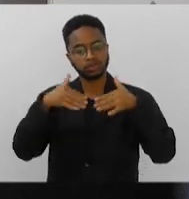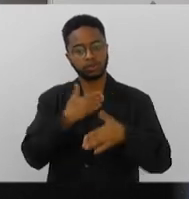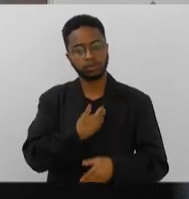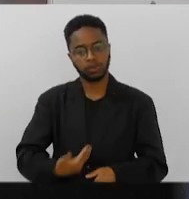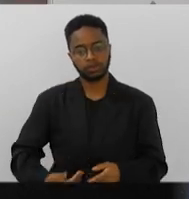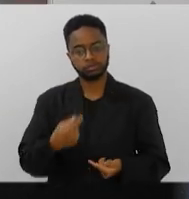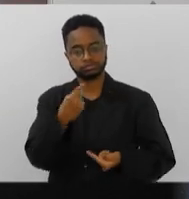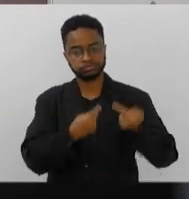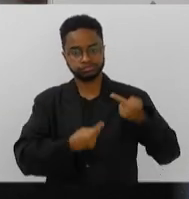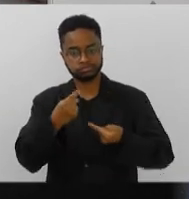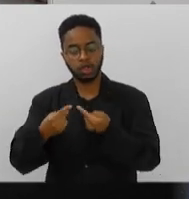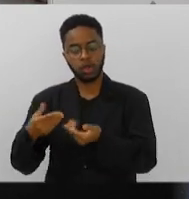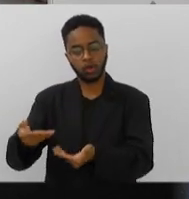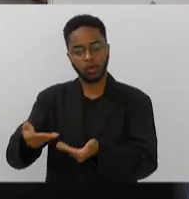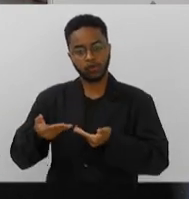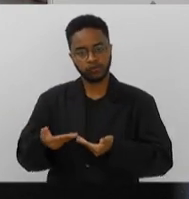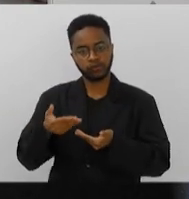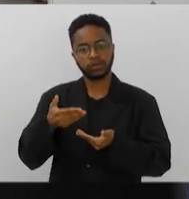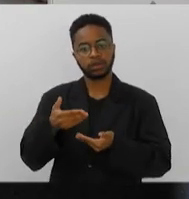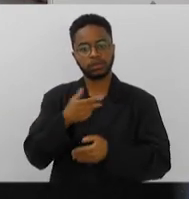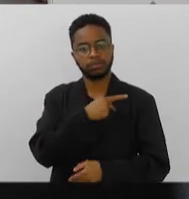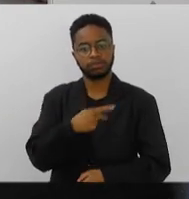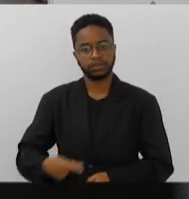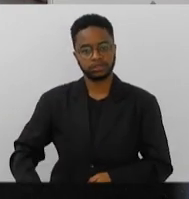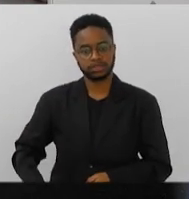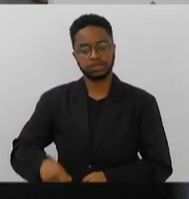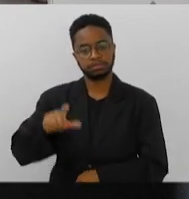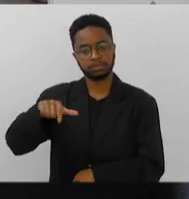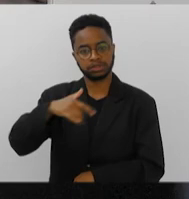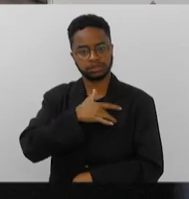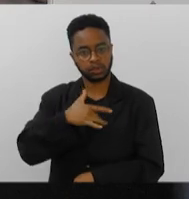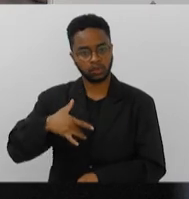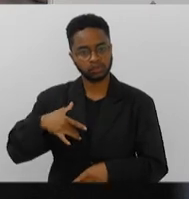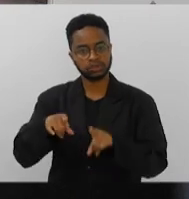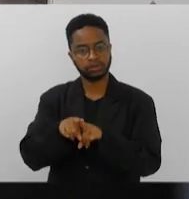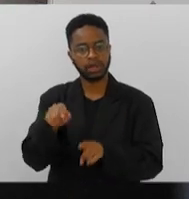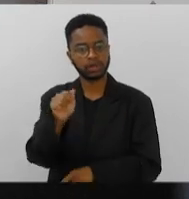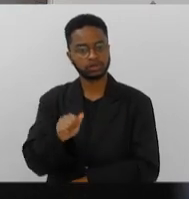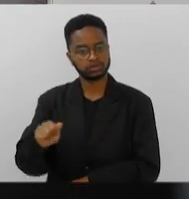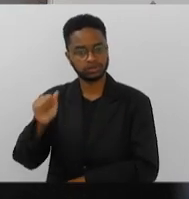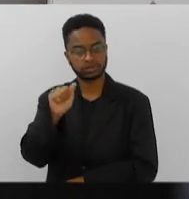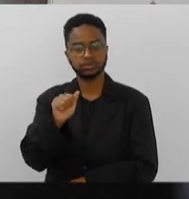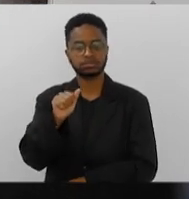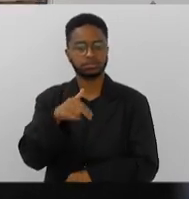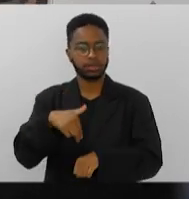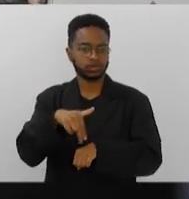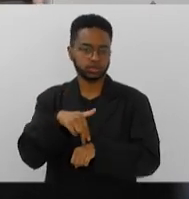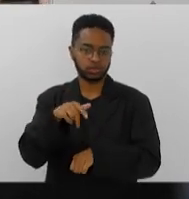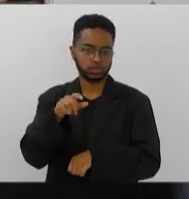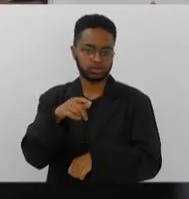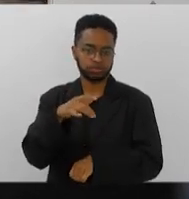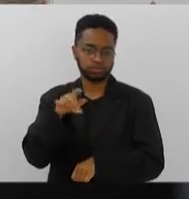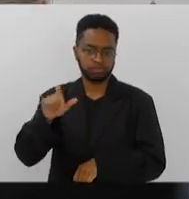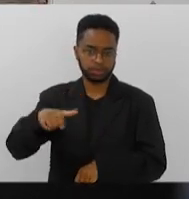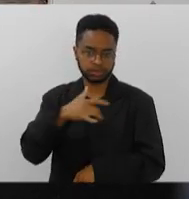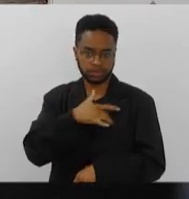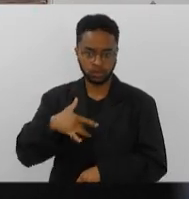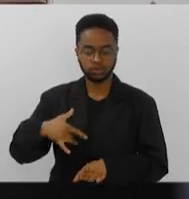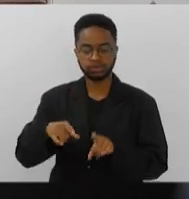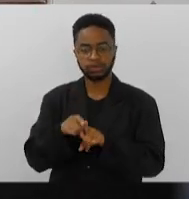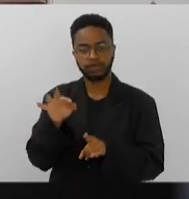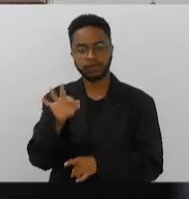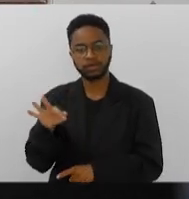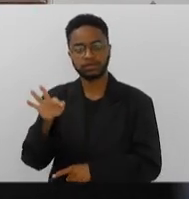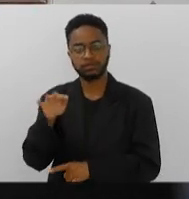debater o tema, convidamos os presidentes dos planos, as associações, a Associação Nacional de Planos, a Federação Nacional